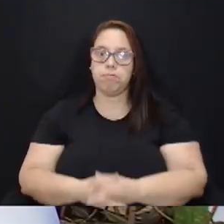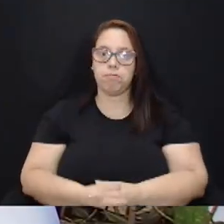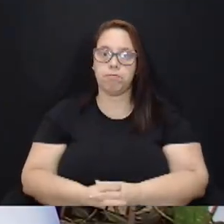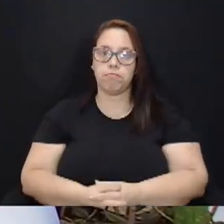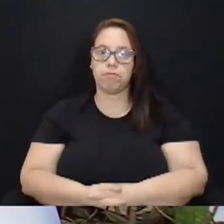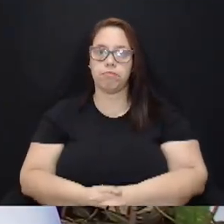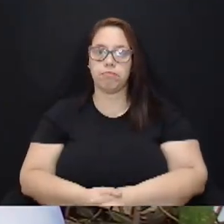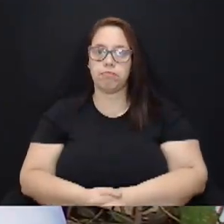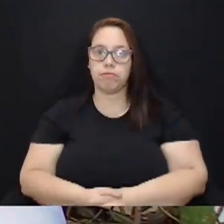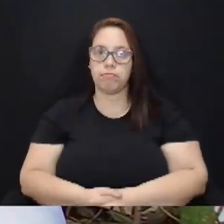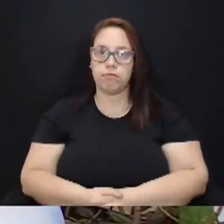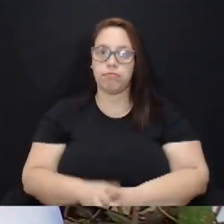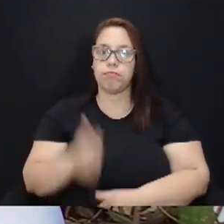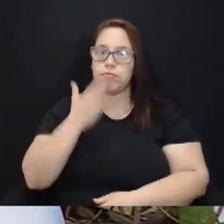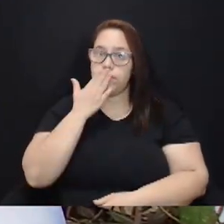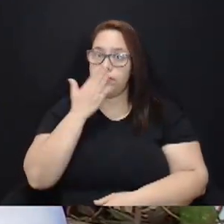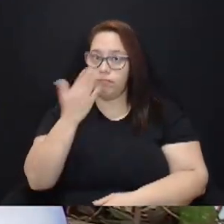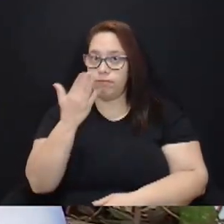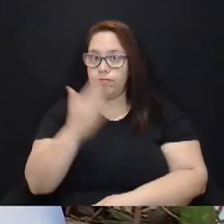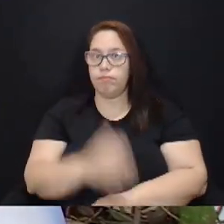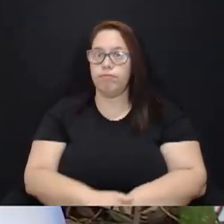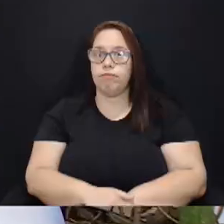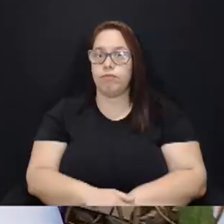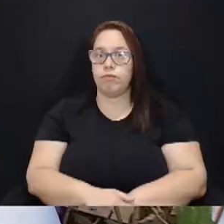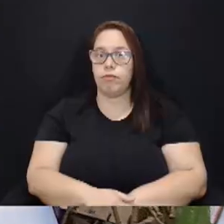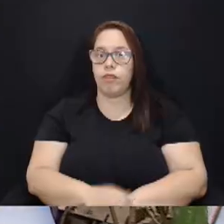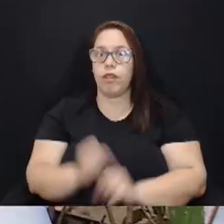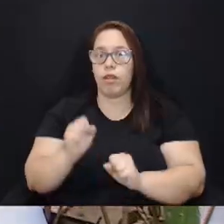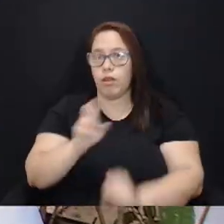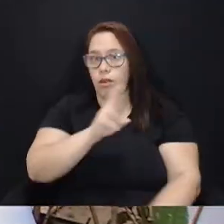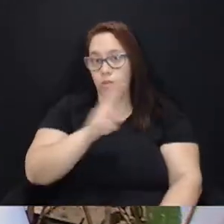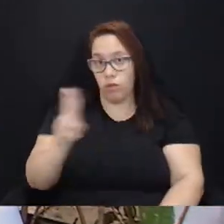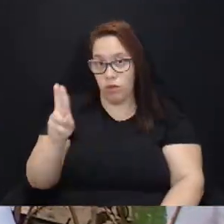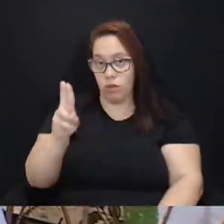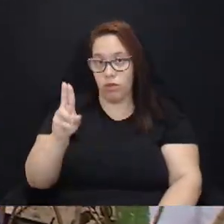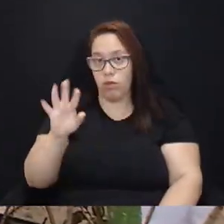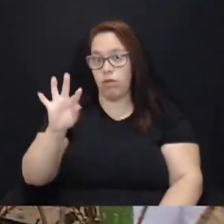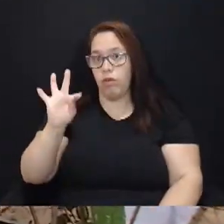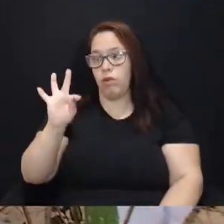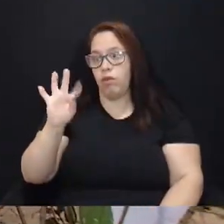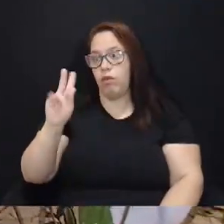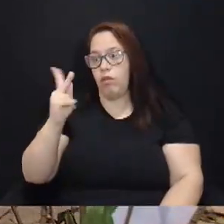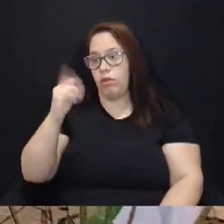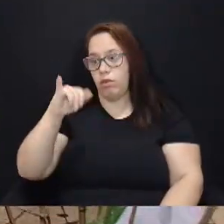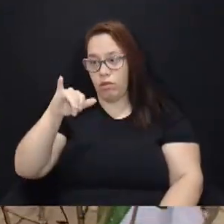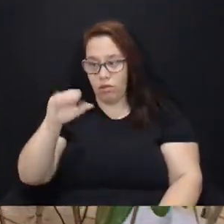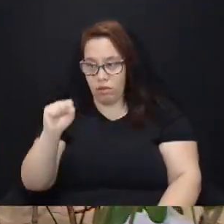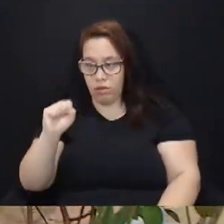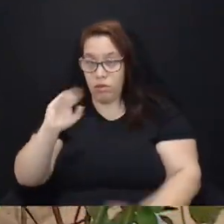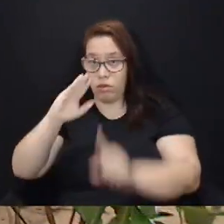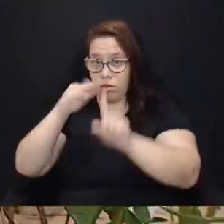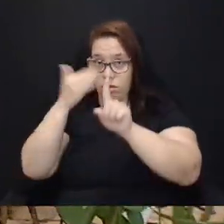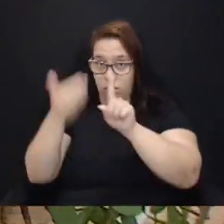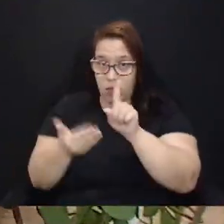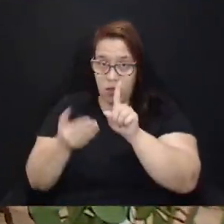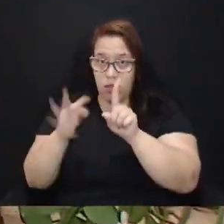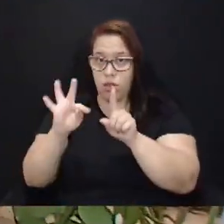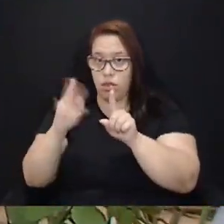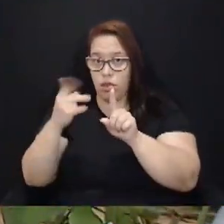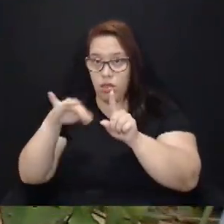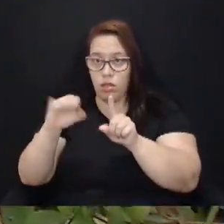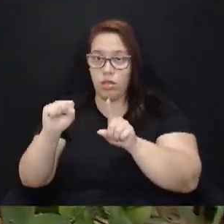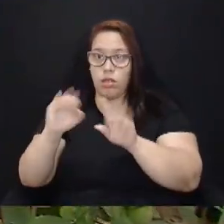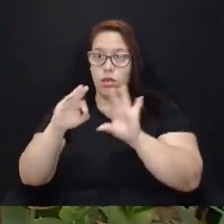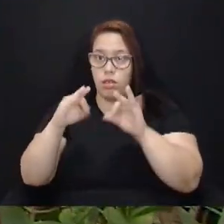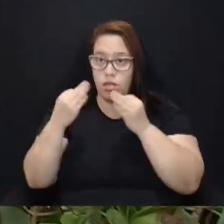Pediram para que se podia colocar o nome da Thaís no espaço, né? Em homenagem a Thaís, a família, em homenagem